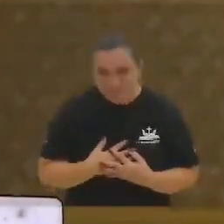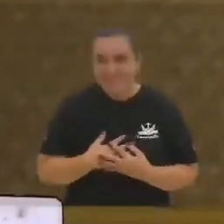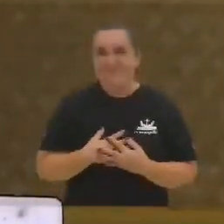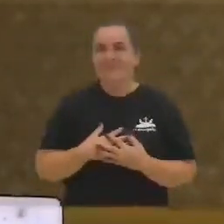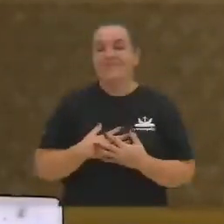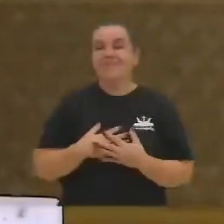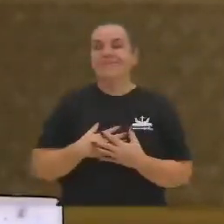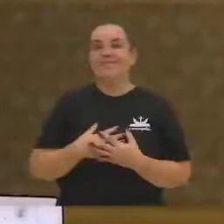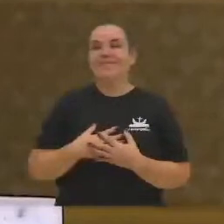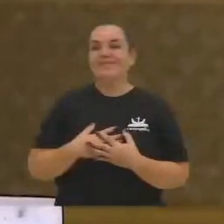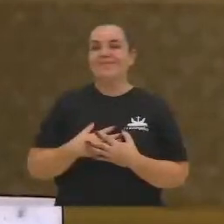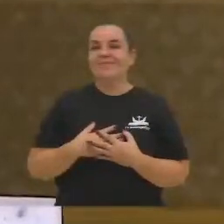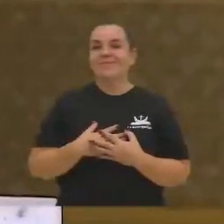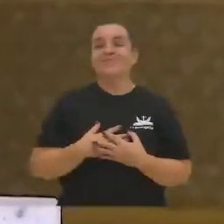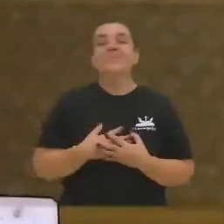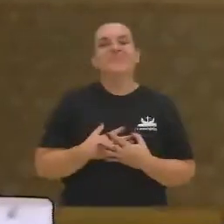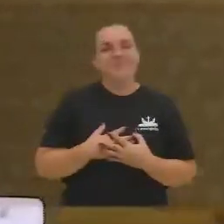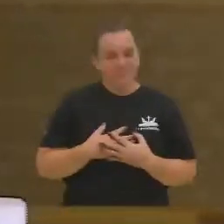Senhor.